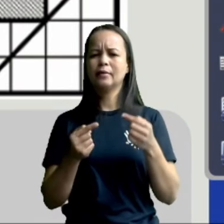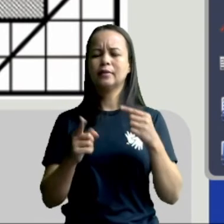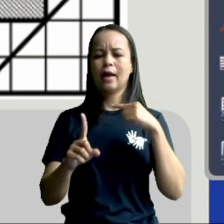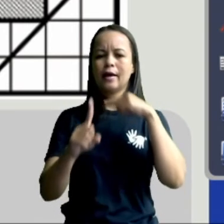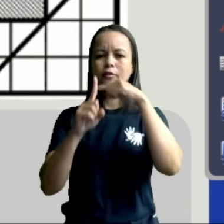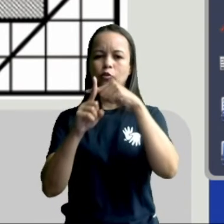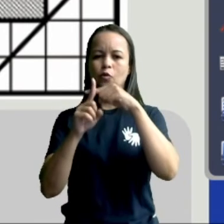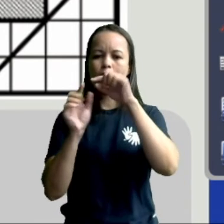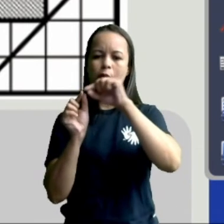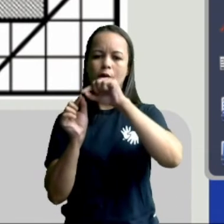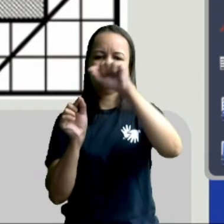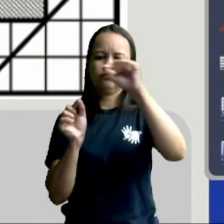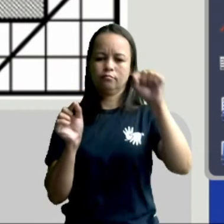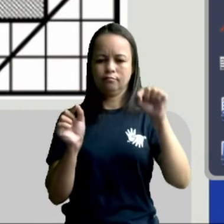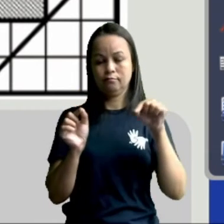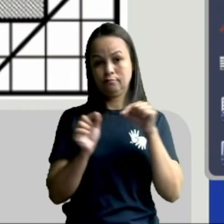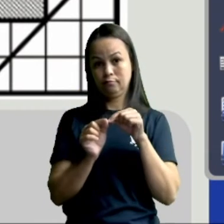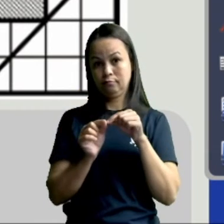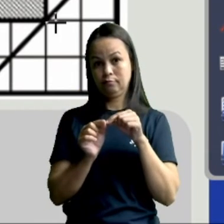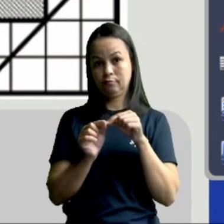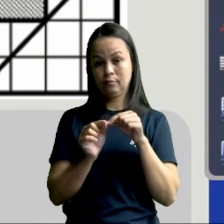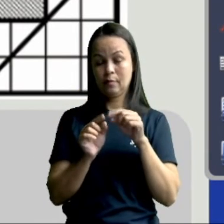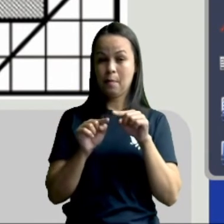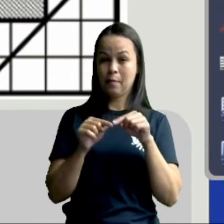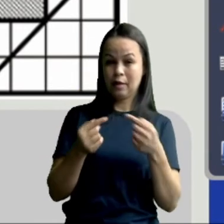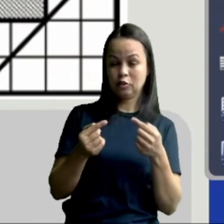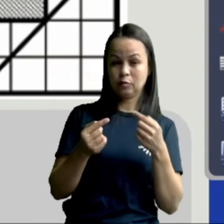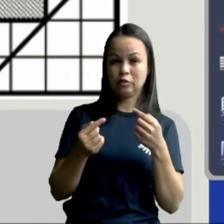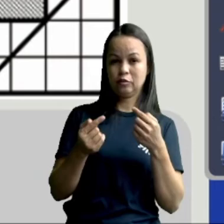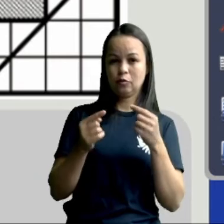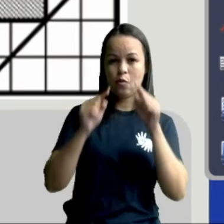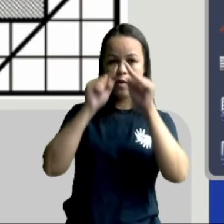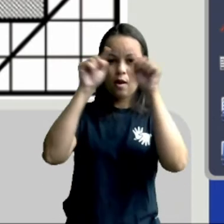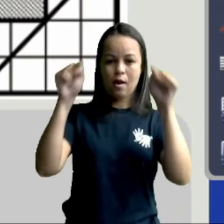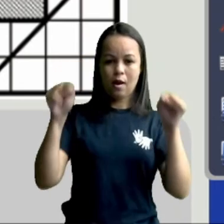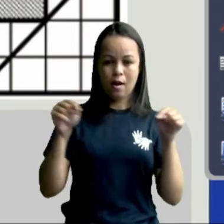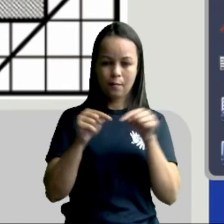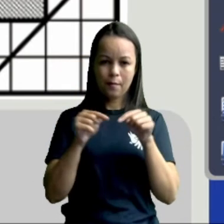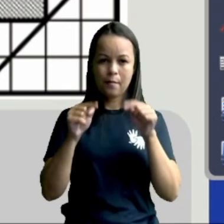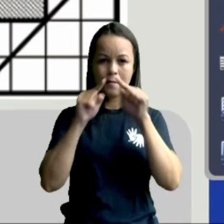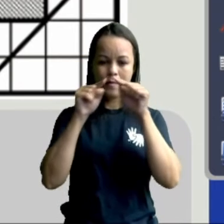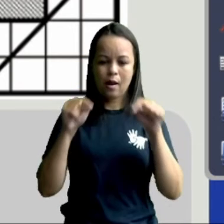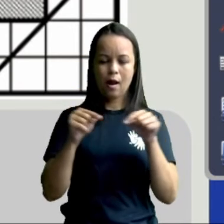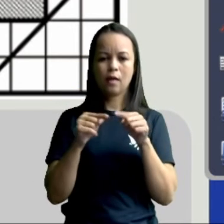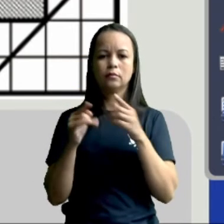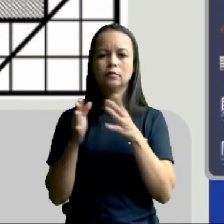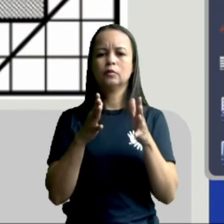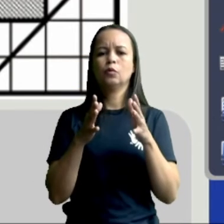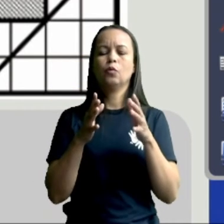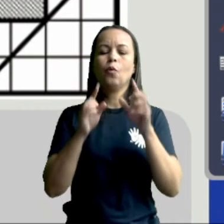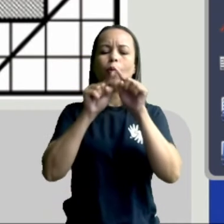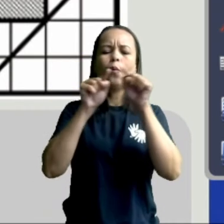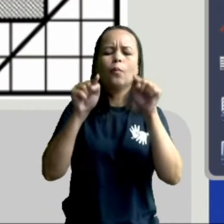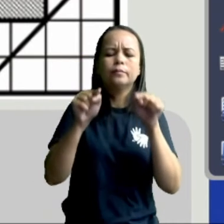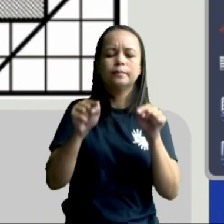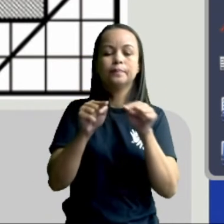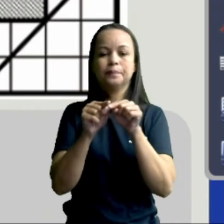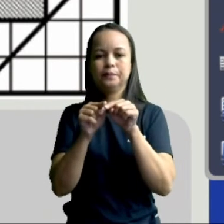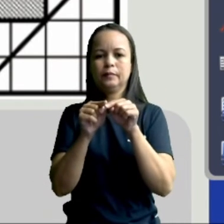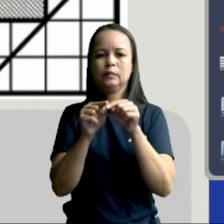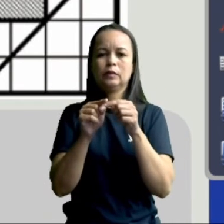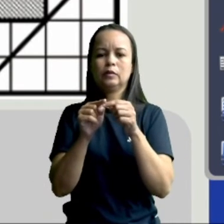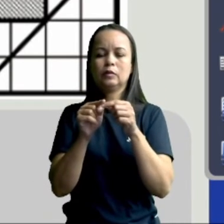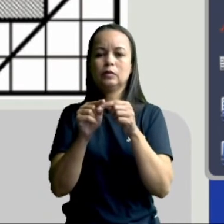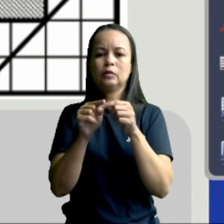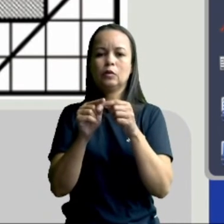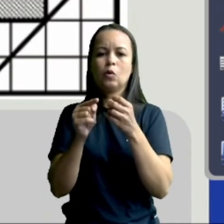soma dos lados. Mesmo que a gente não olhasse para os 2 quadrados maiores, o quadrado pequenininho ocupa